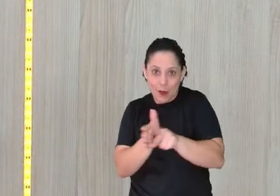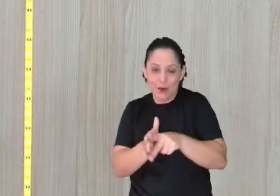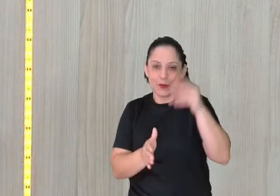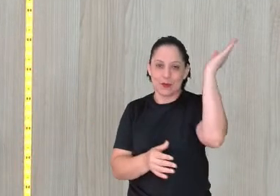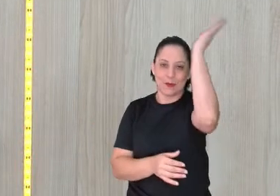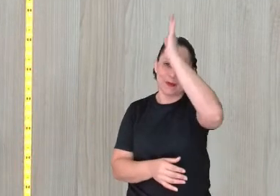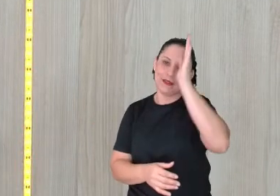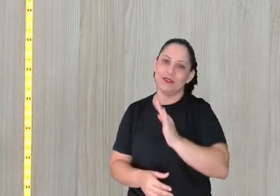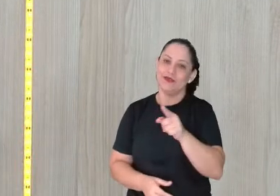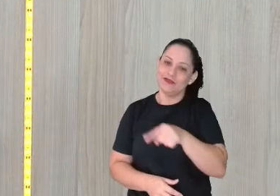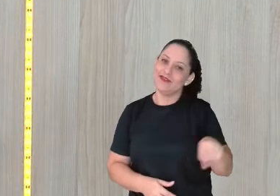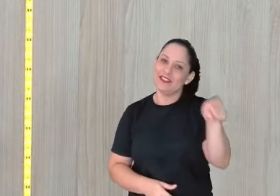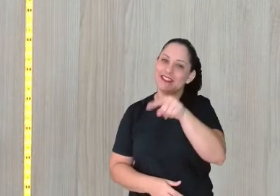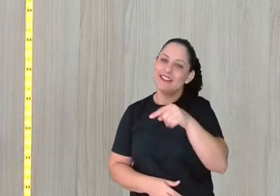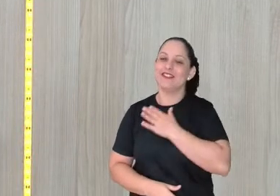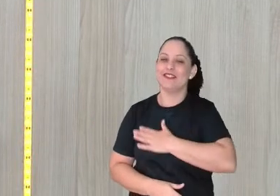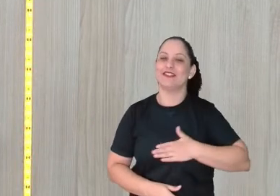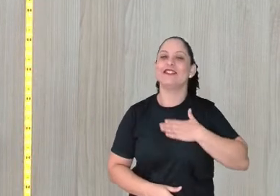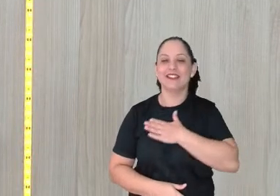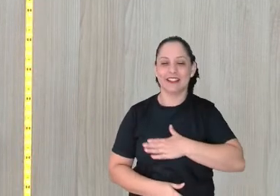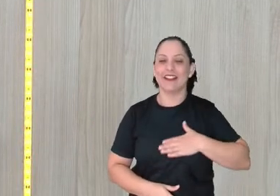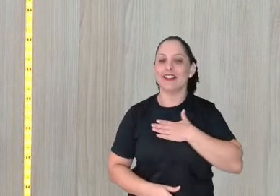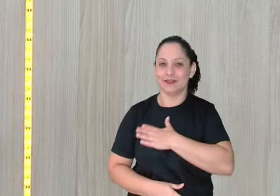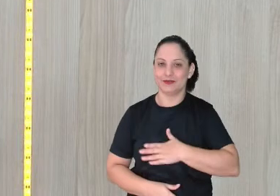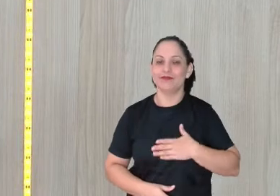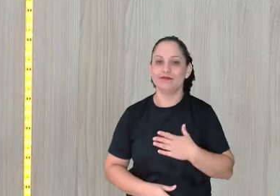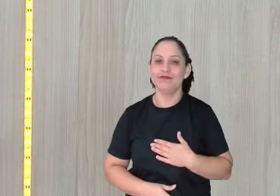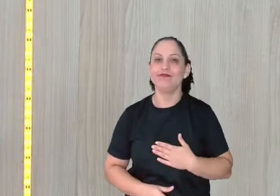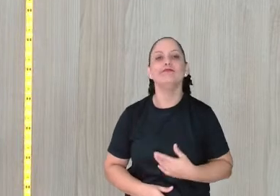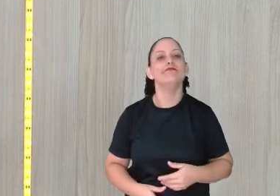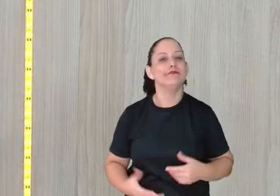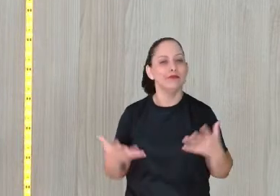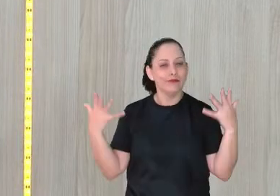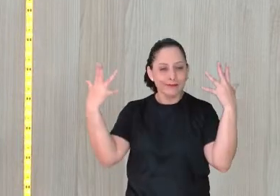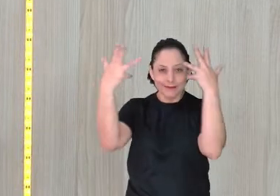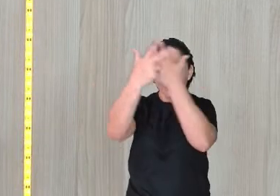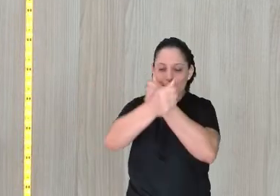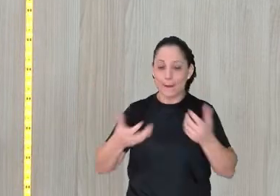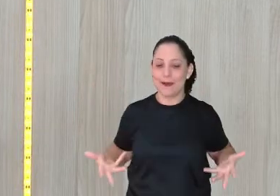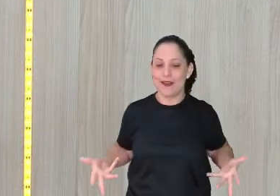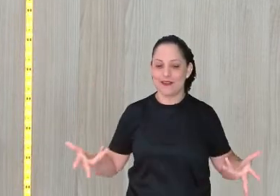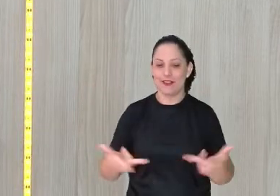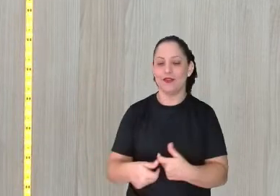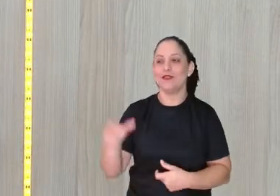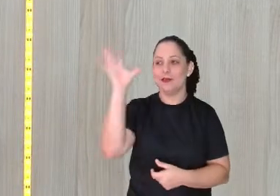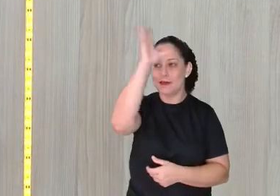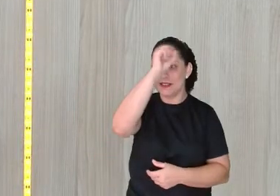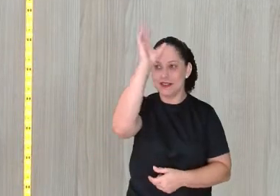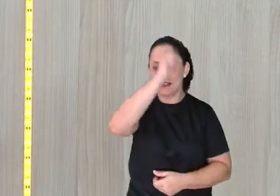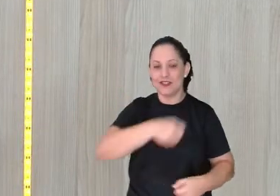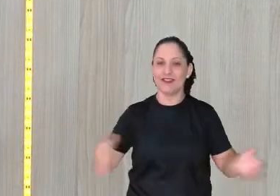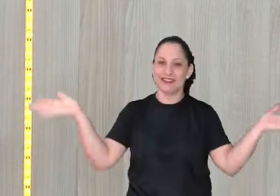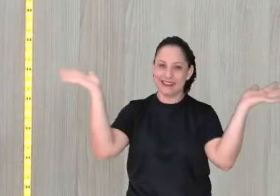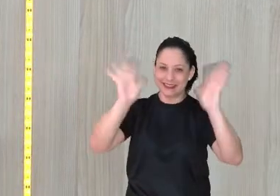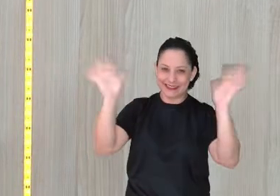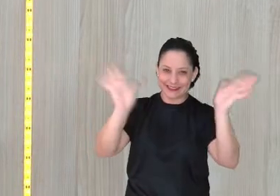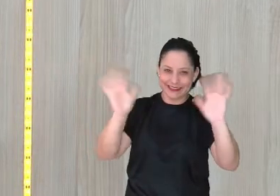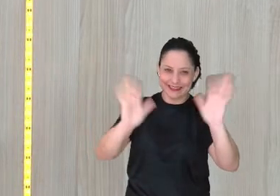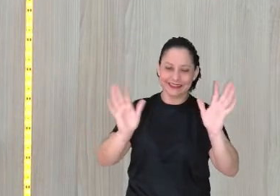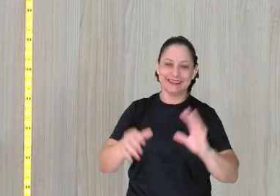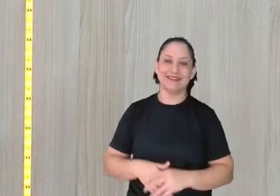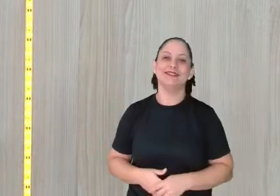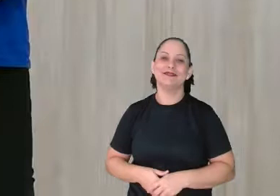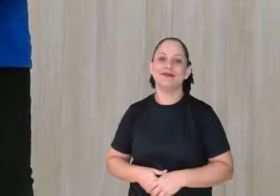vocês gostaram muito, viu? Foi uma linda aprendizagem de hoje, tá certo, pessoal? Tchau, tchau, até a próxima